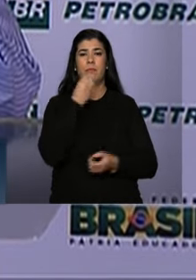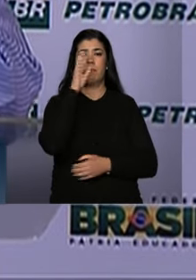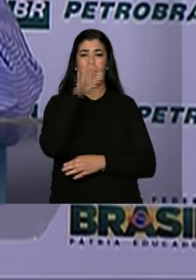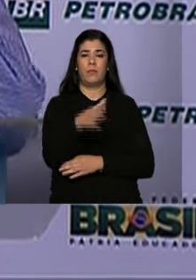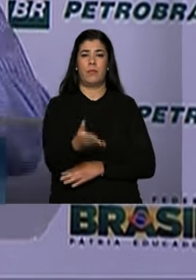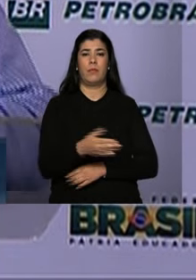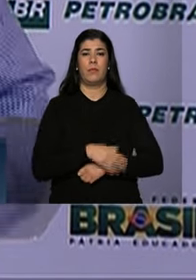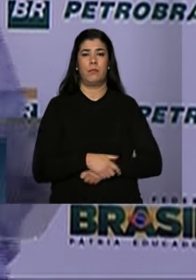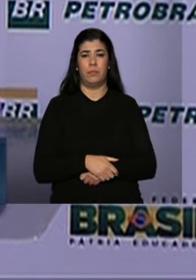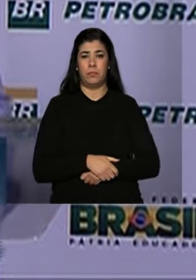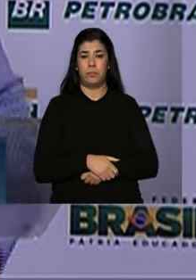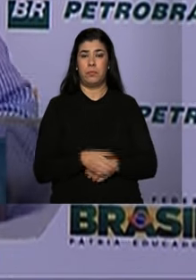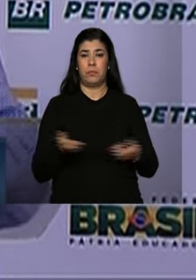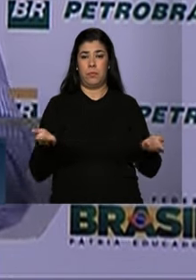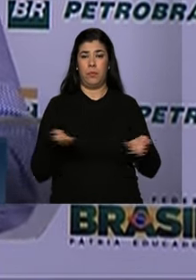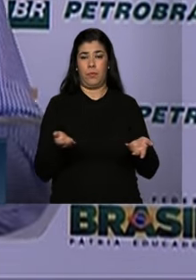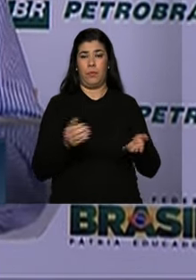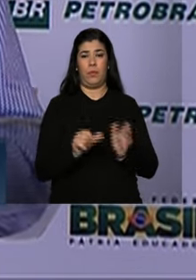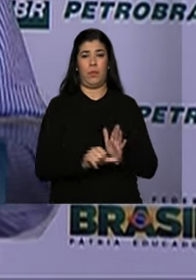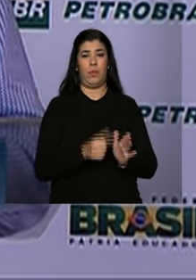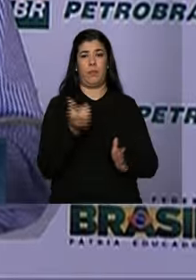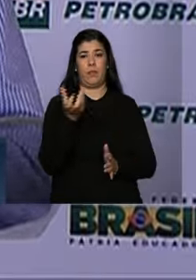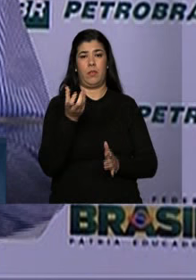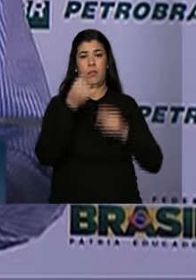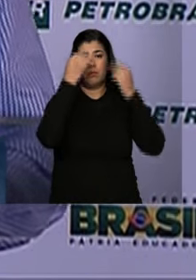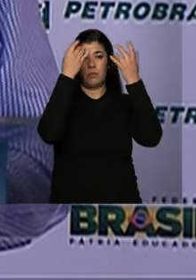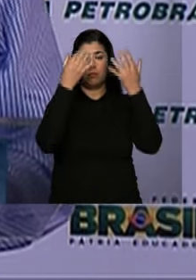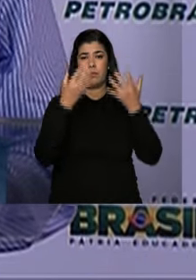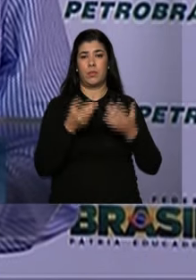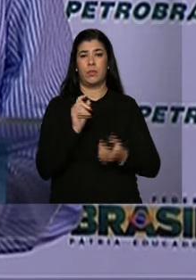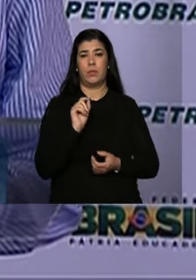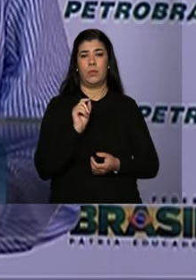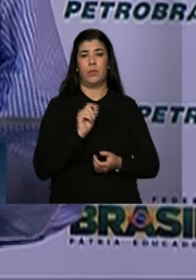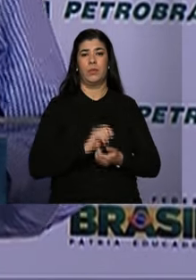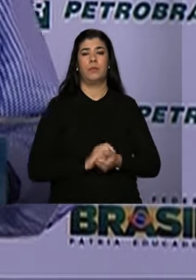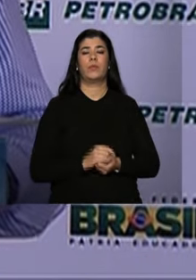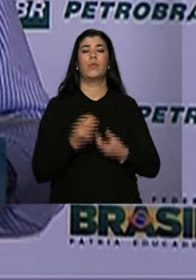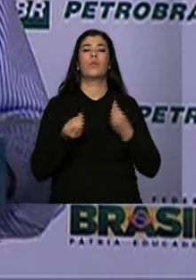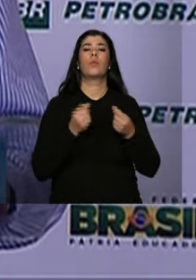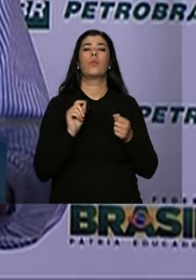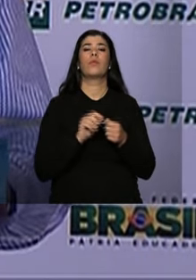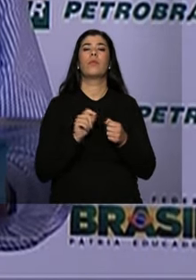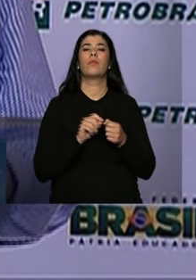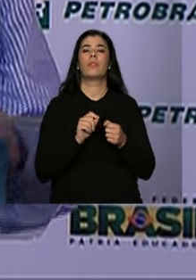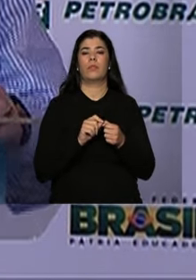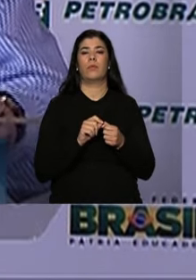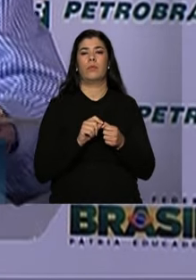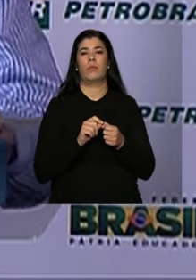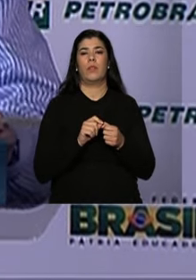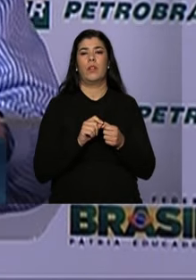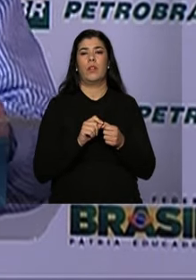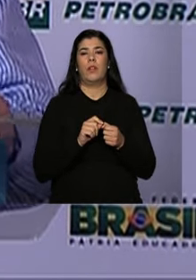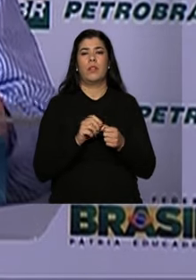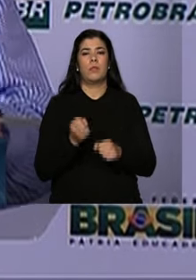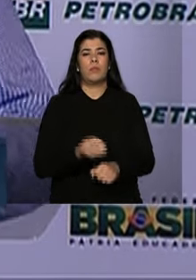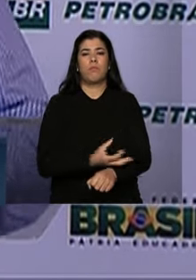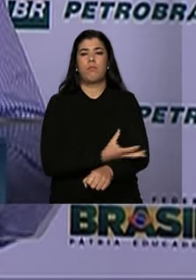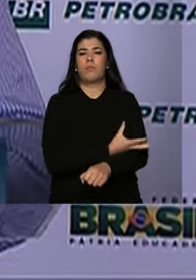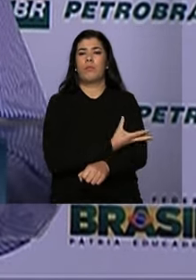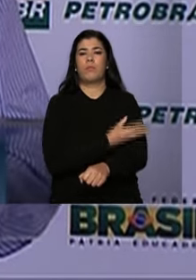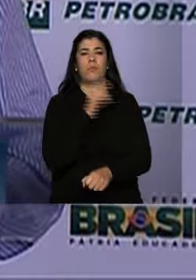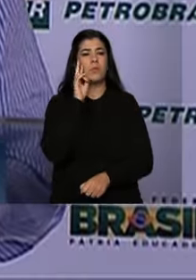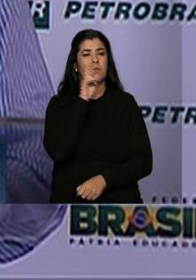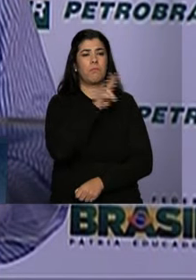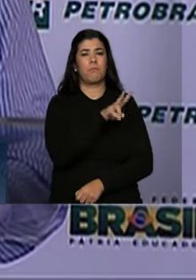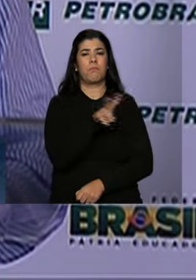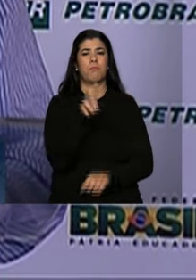Hoje, em primeiro lugar, eu queria falar para vocês da realização que eu tenho ao ver um projeto tão importante para o